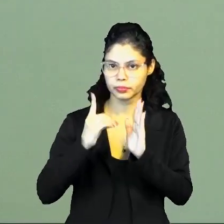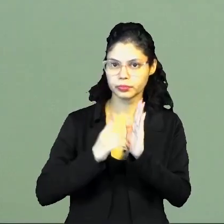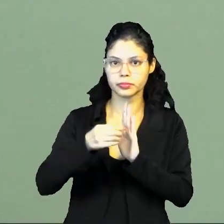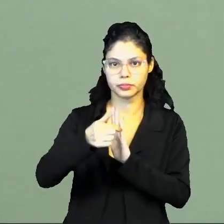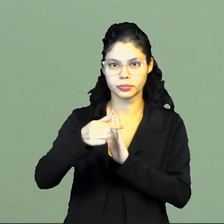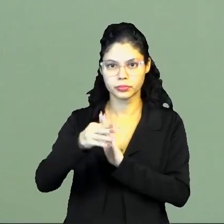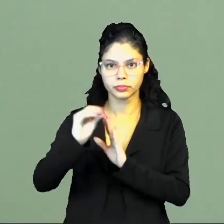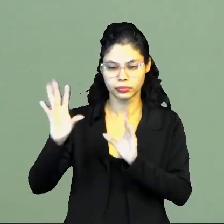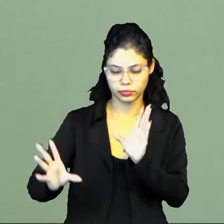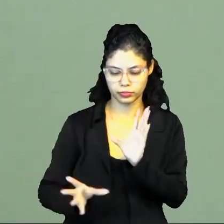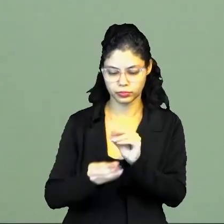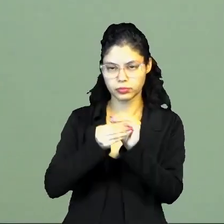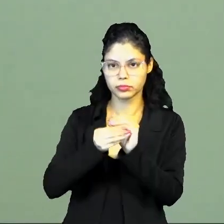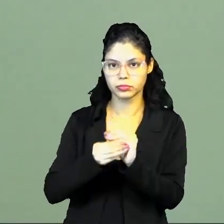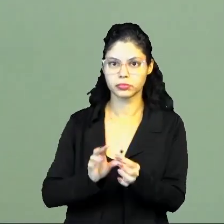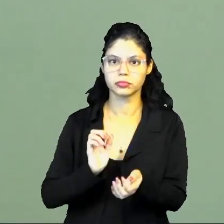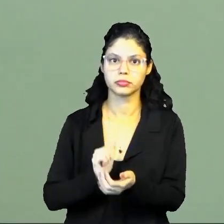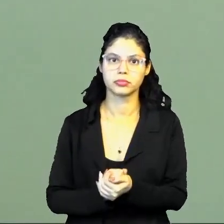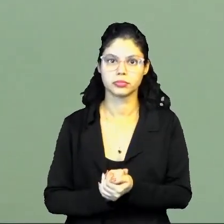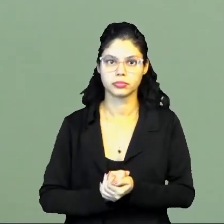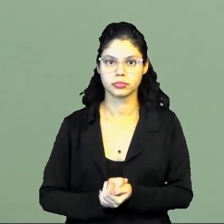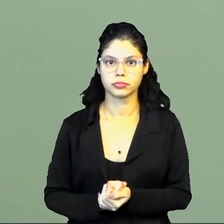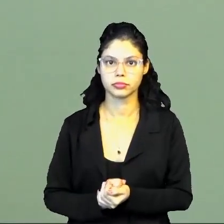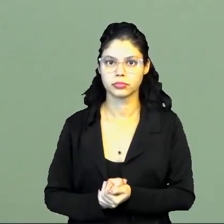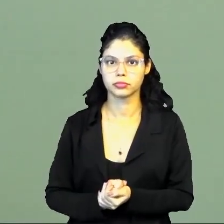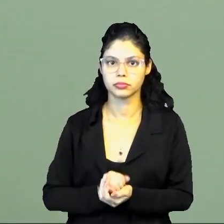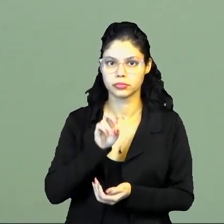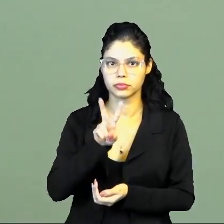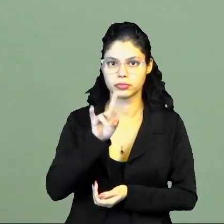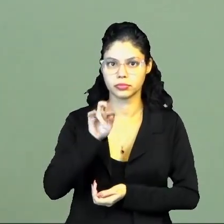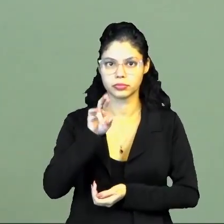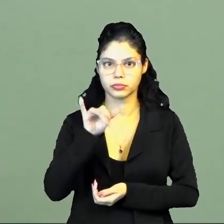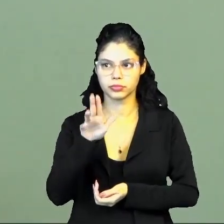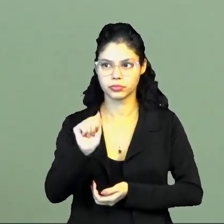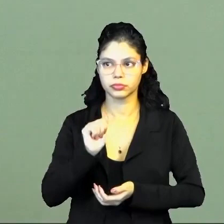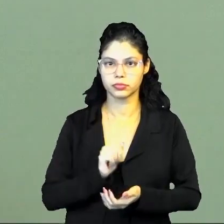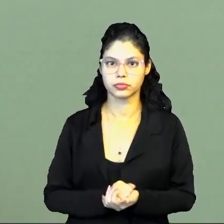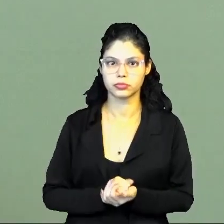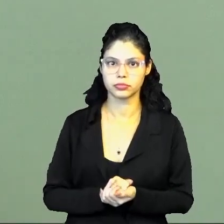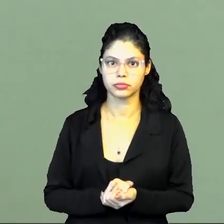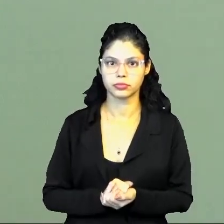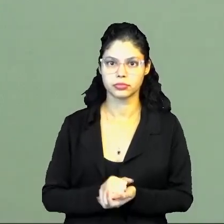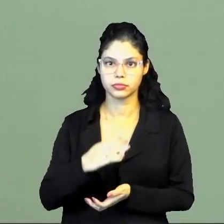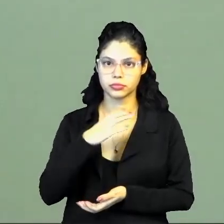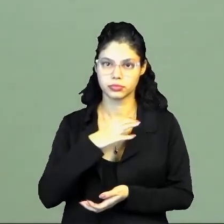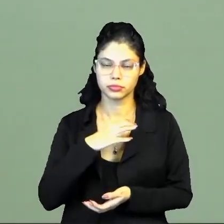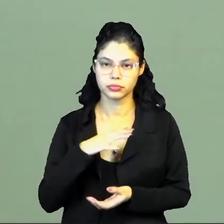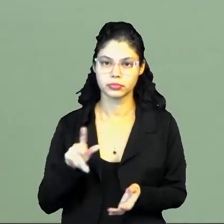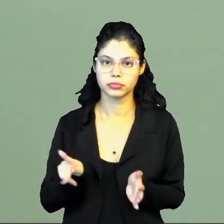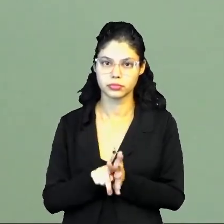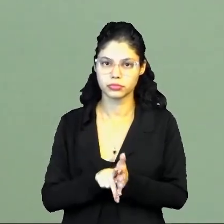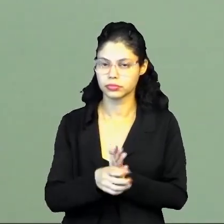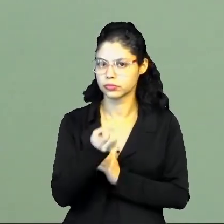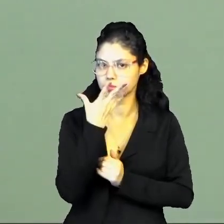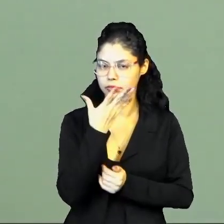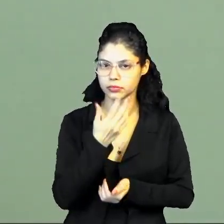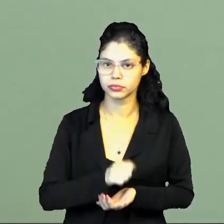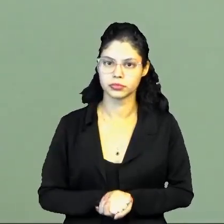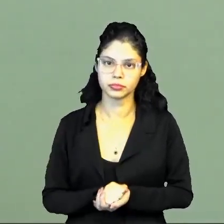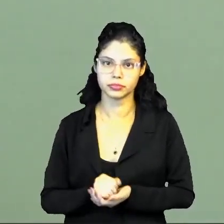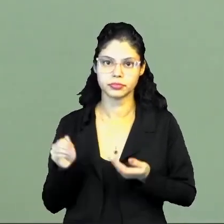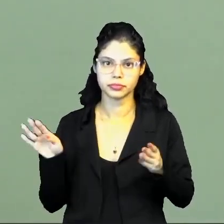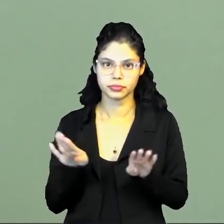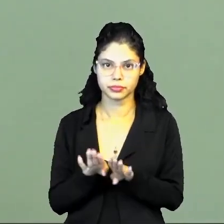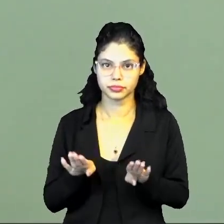aí se vinculou aquela informação do ET de Varginha, de Virgínia, que foi encontrado na cidade de Virgínia lá. Inclusive tem fotos,